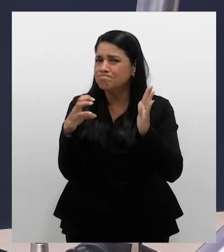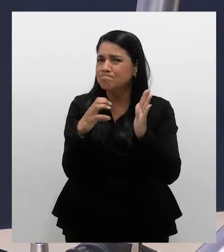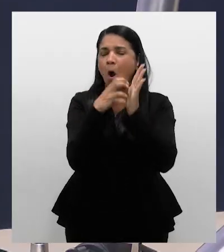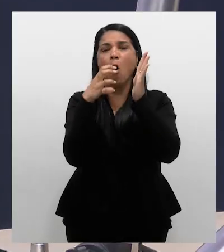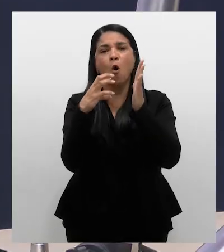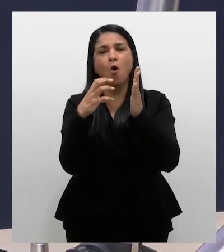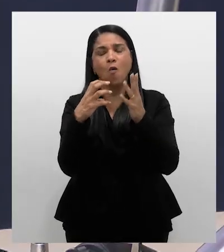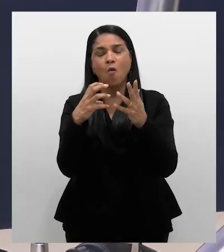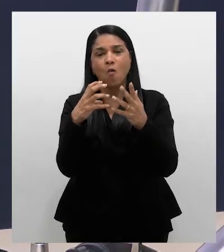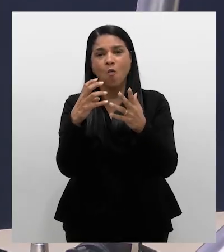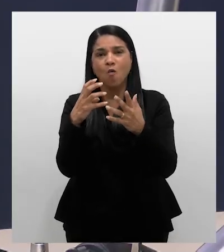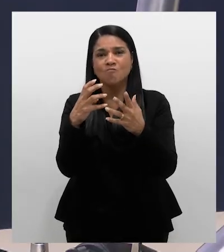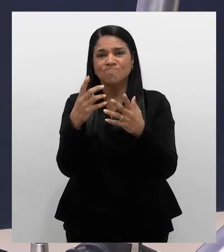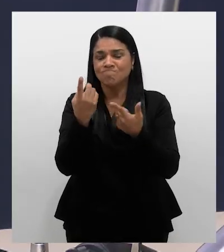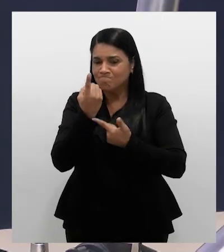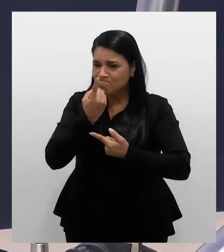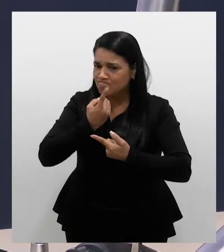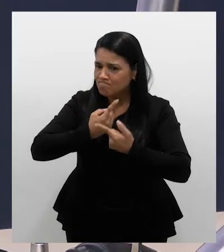muito, assim,